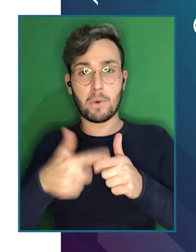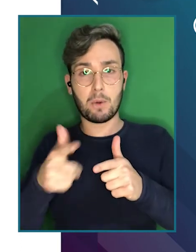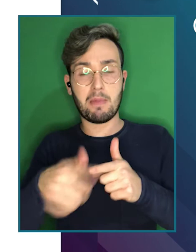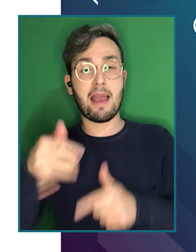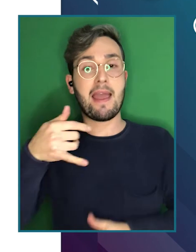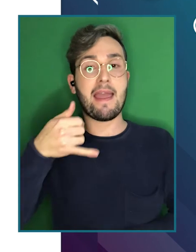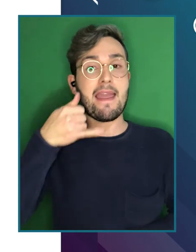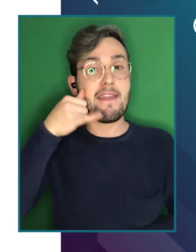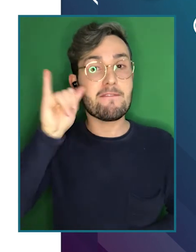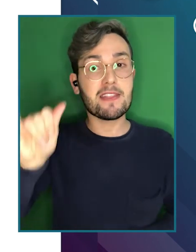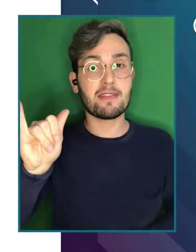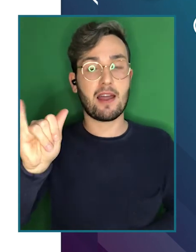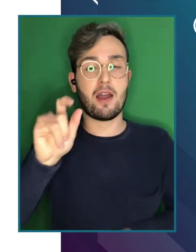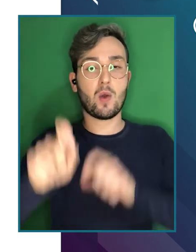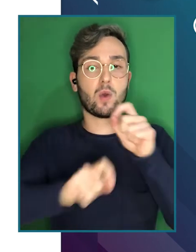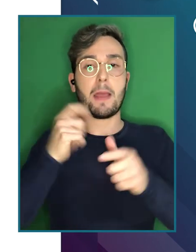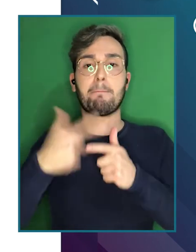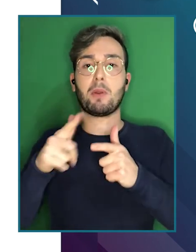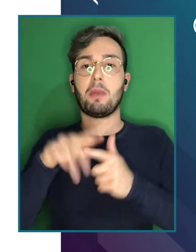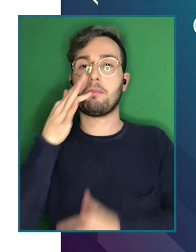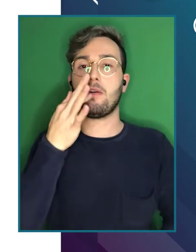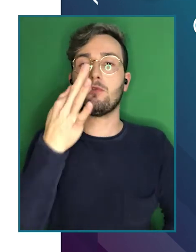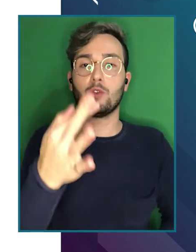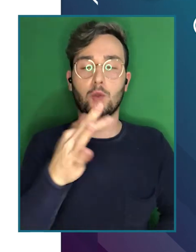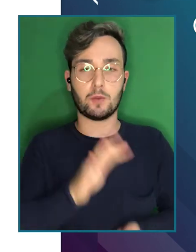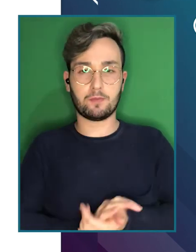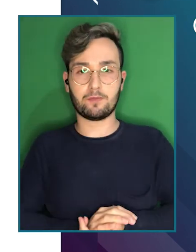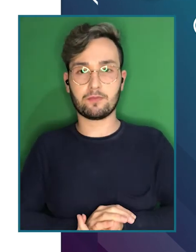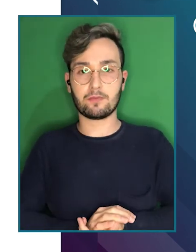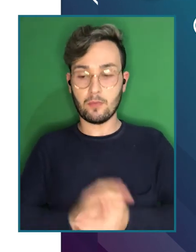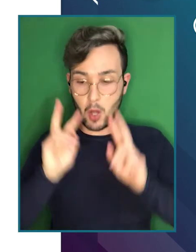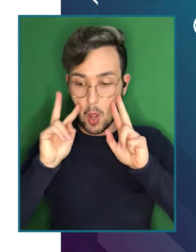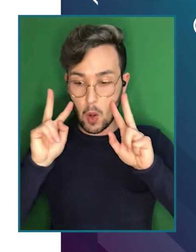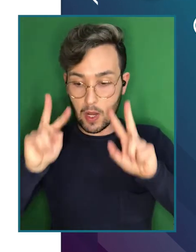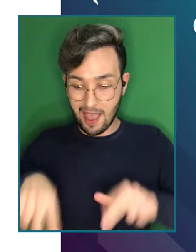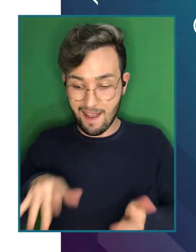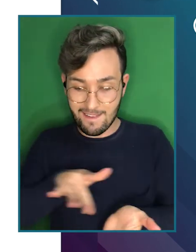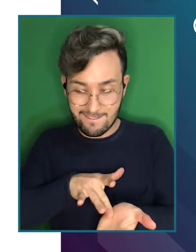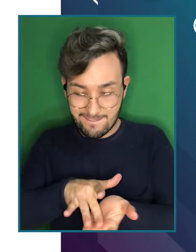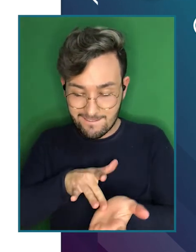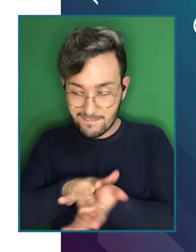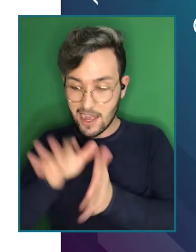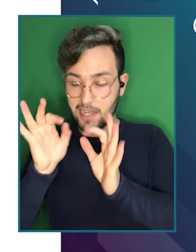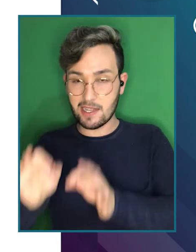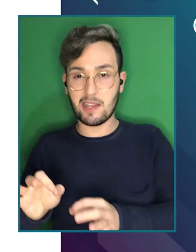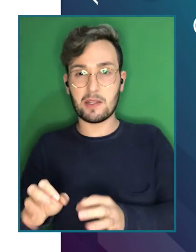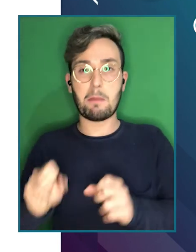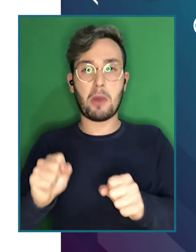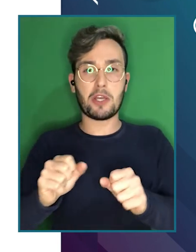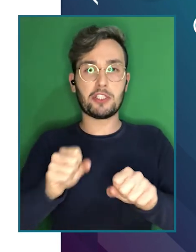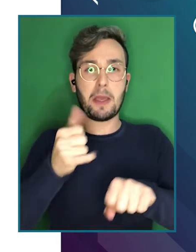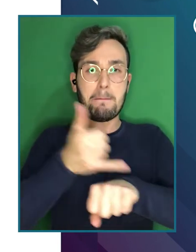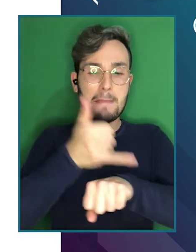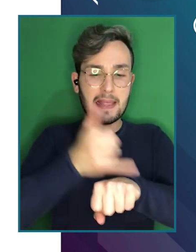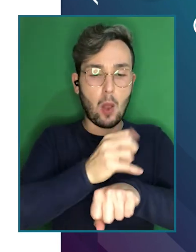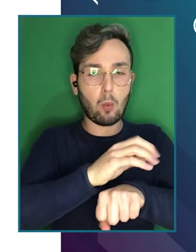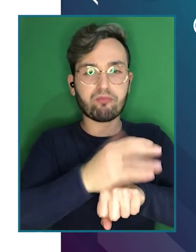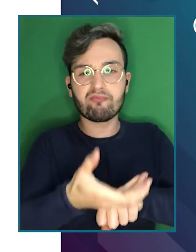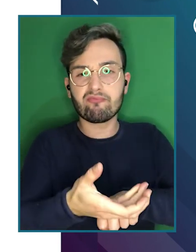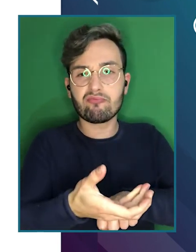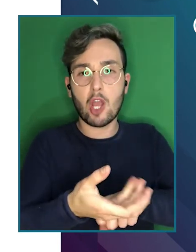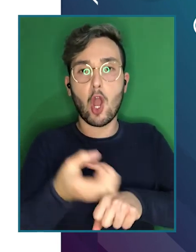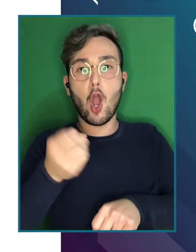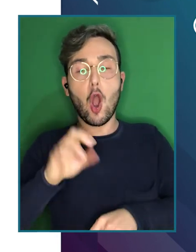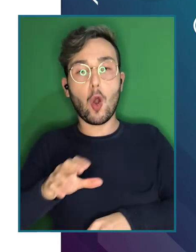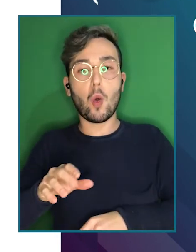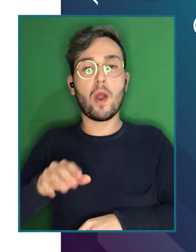os problemas, evitando falhas futuras. Os sinais físicos de falha, como um componente de metal rachado ou